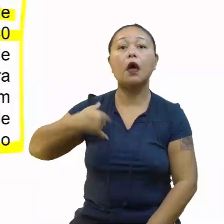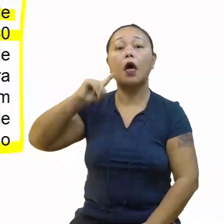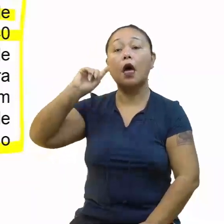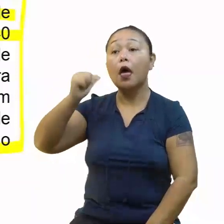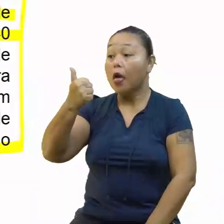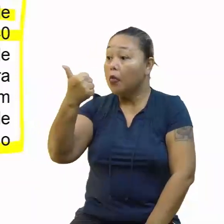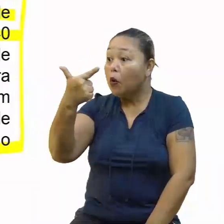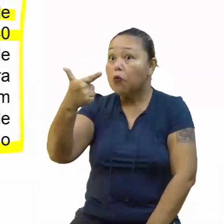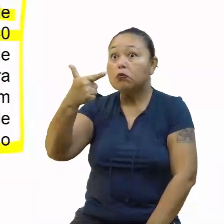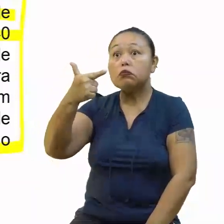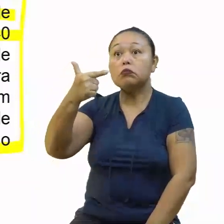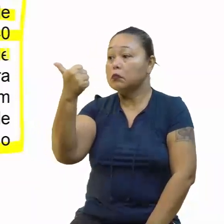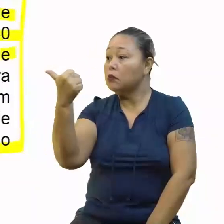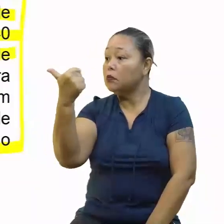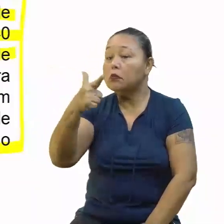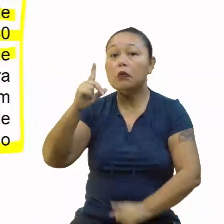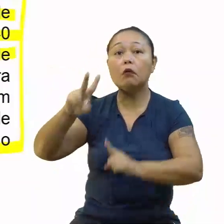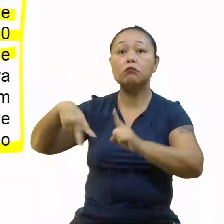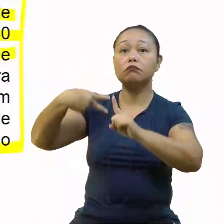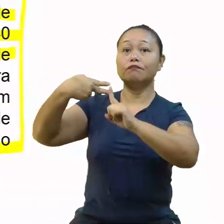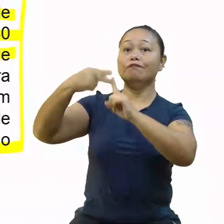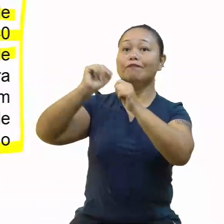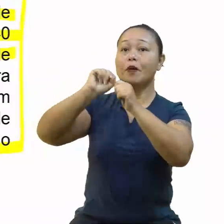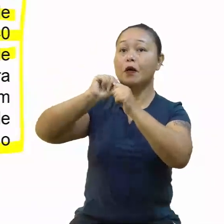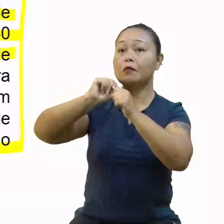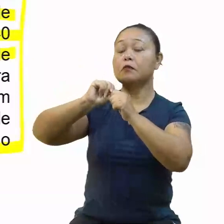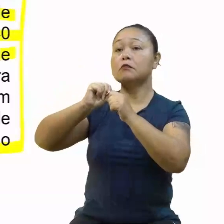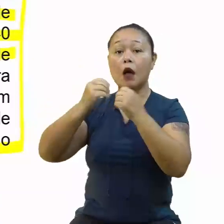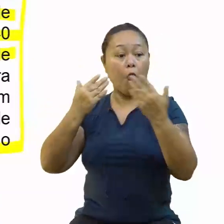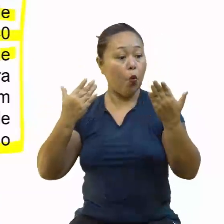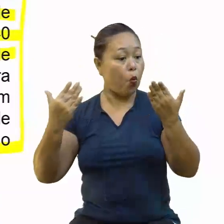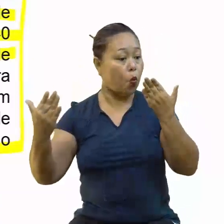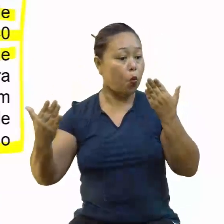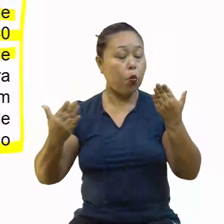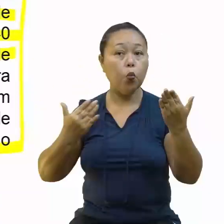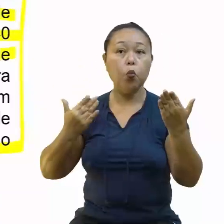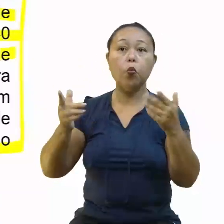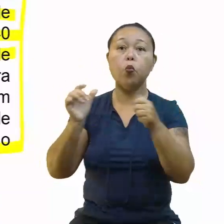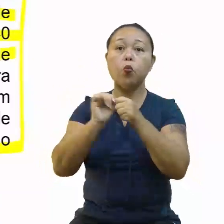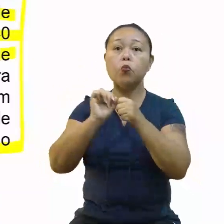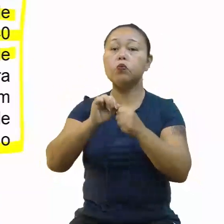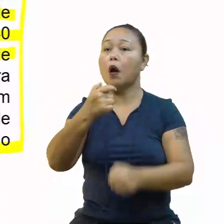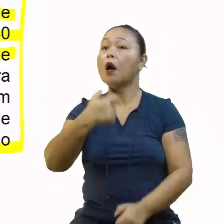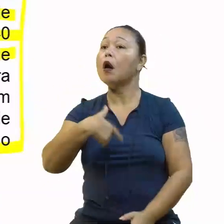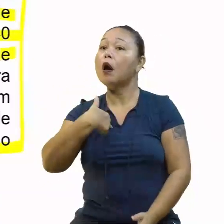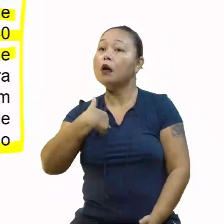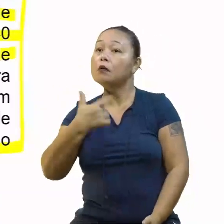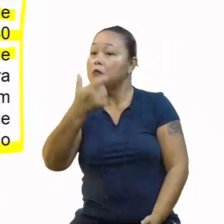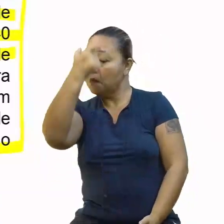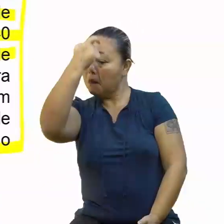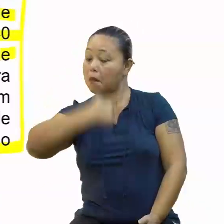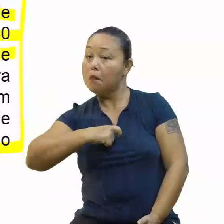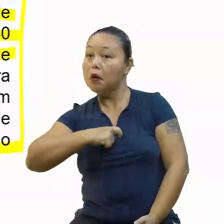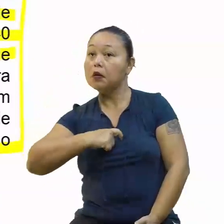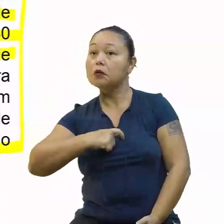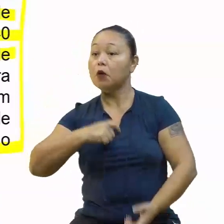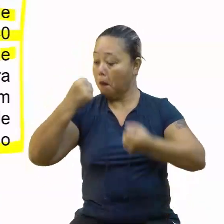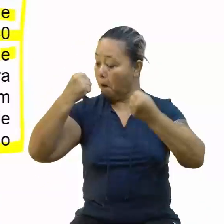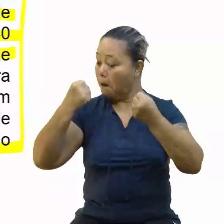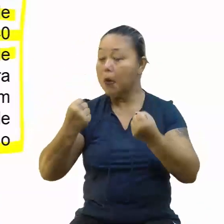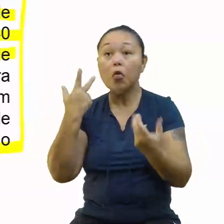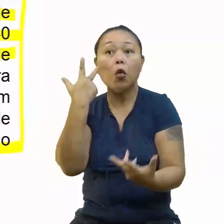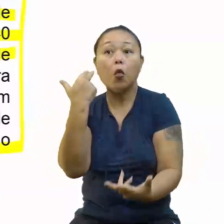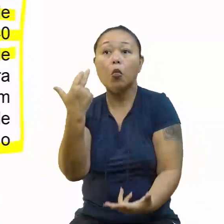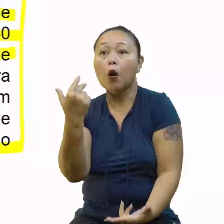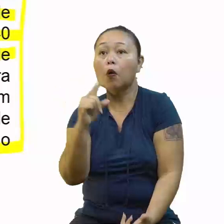comparada à taxa de mortalidade entre indivíduos de peso normal. Então, uma